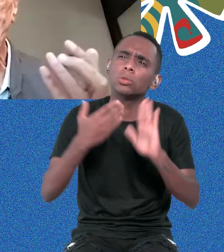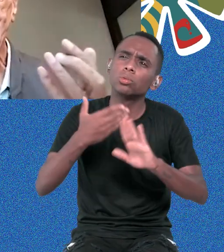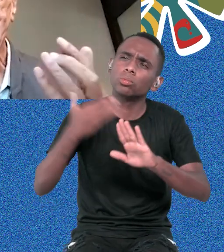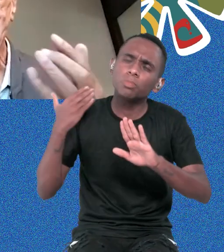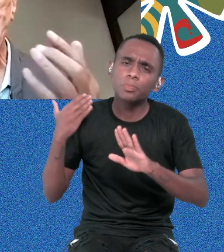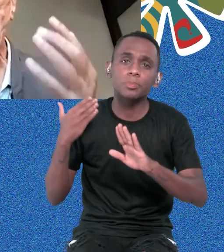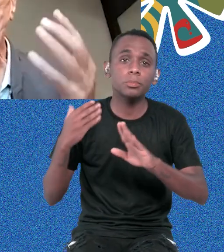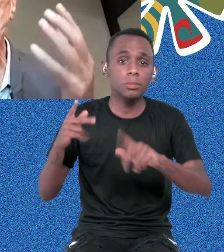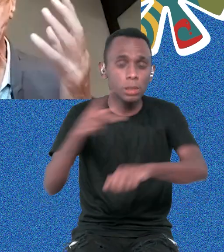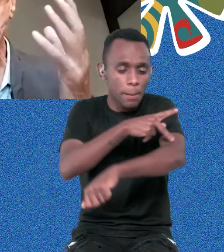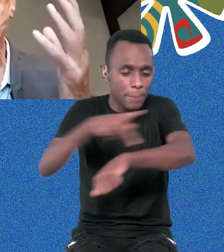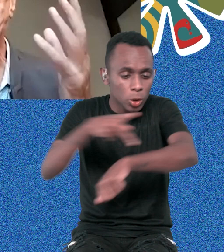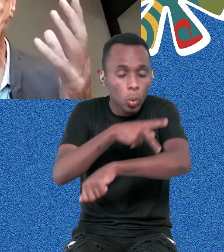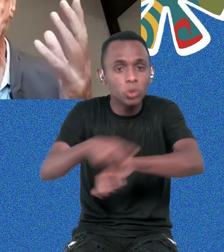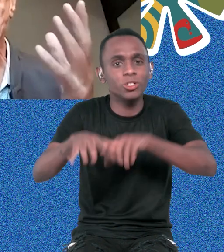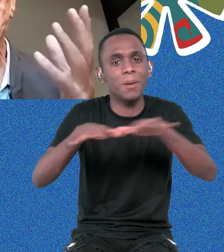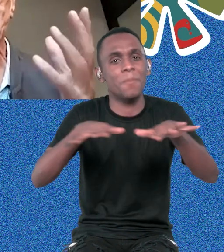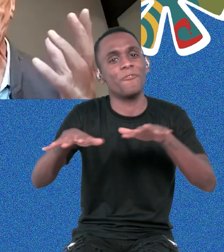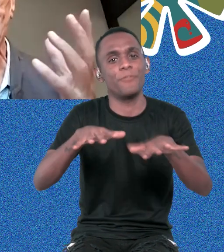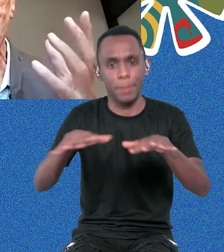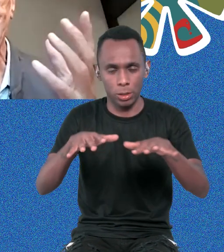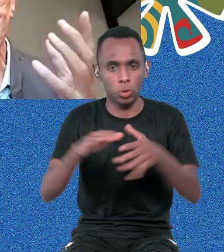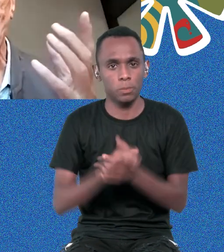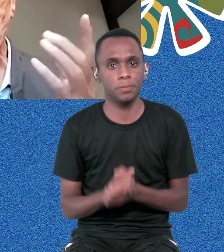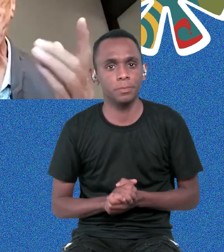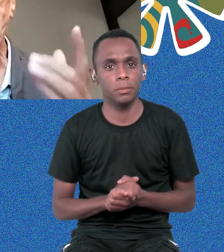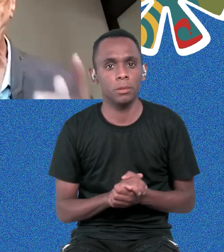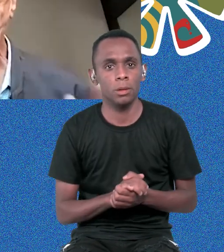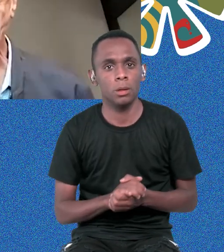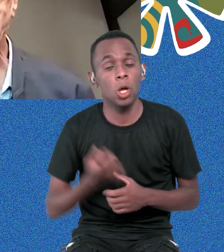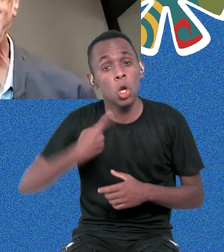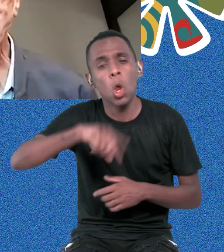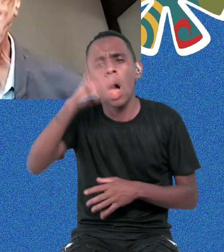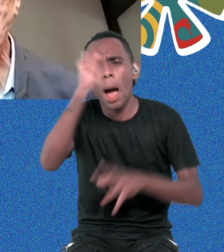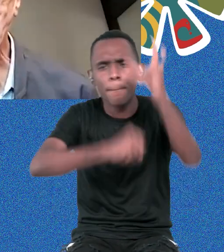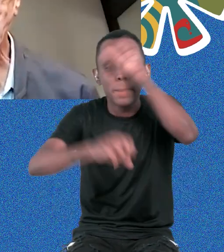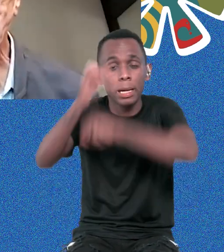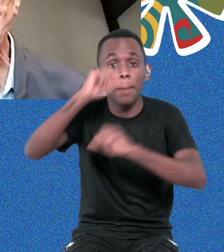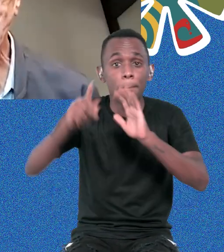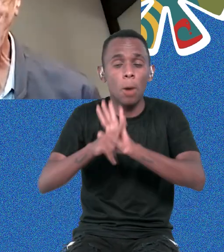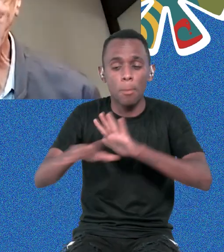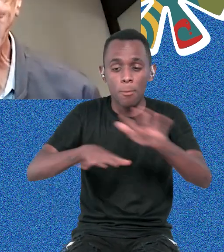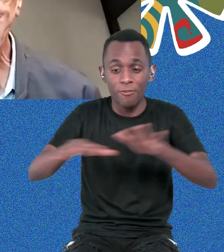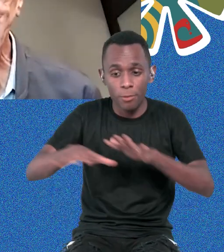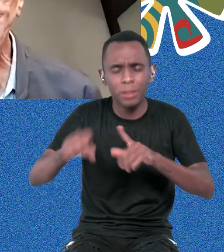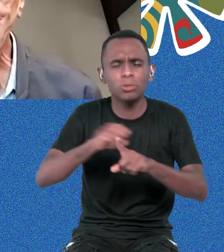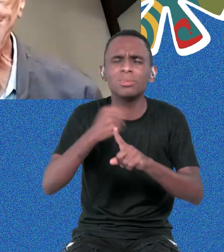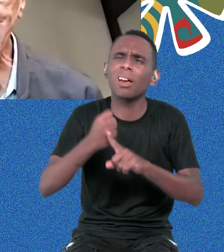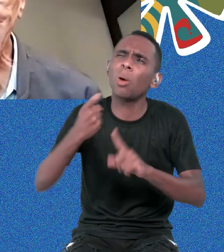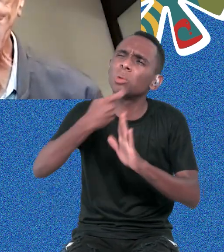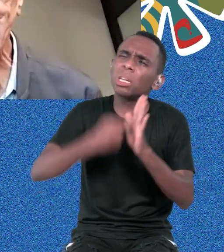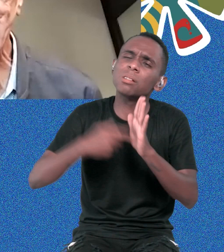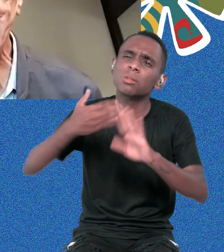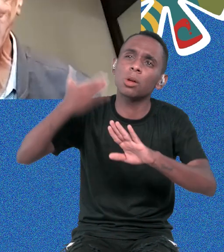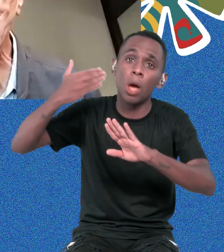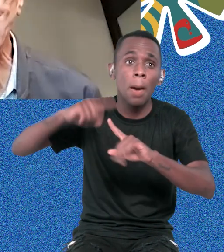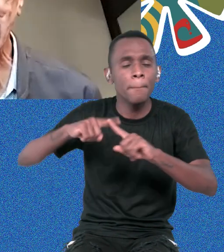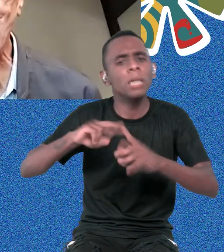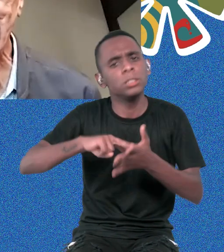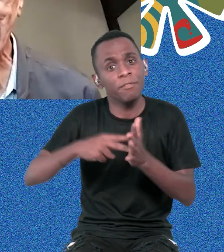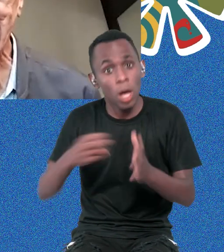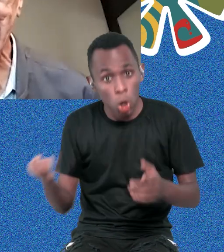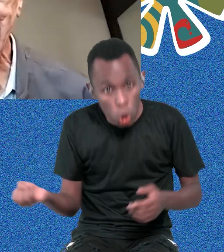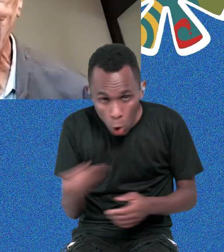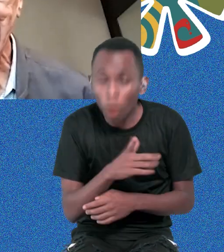antigo, Pedagogias em Movimento. O que temos a aprender dos movimentos sociais? Um texto antigo, mas que tem